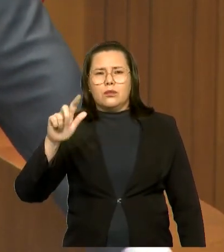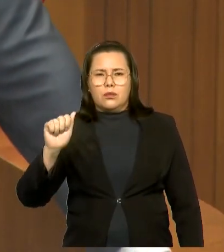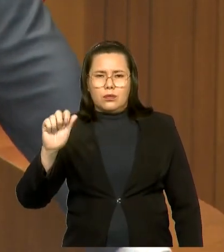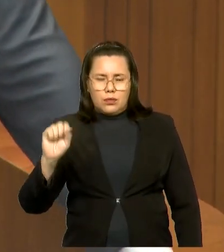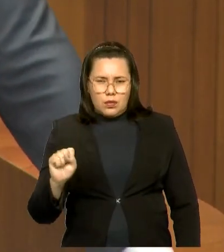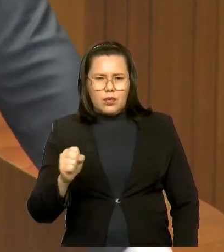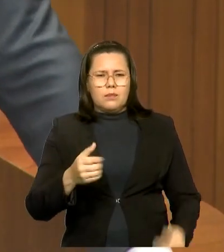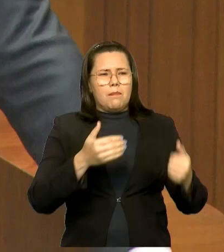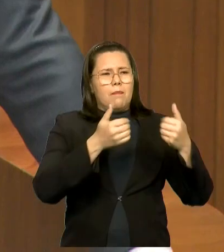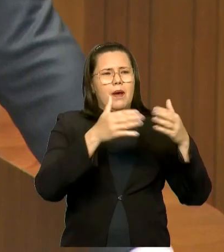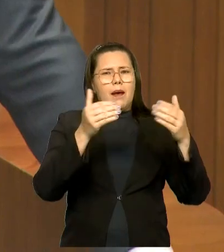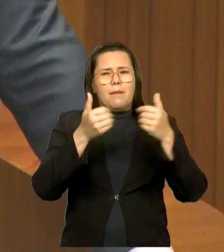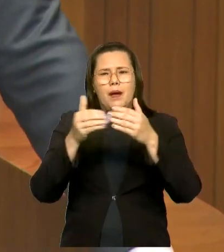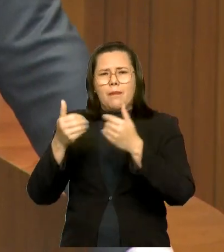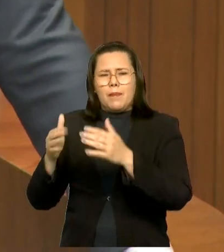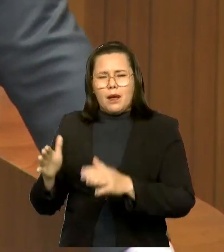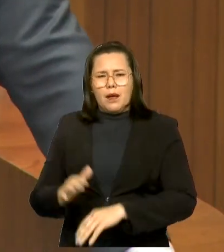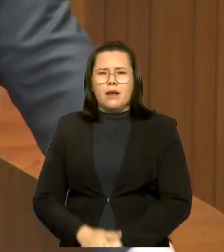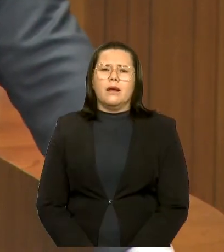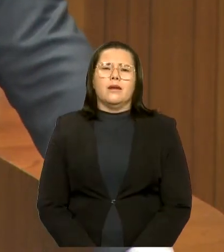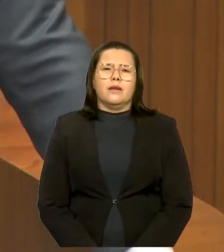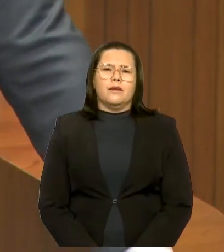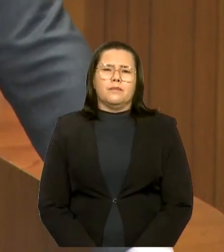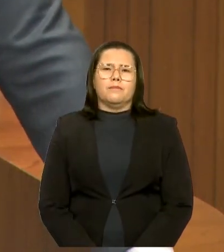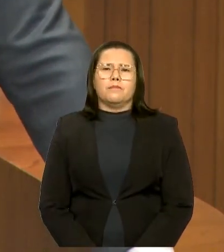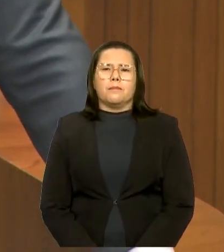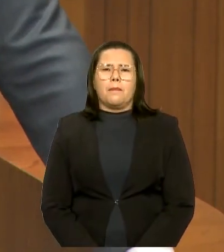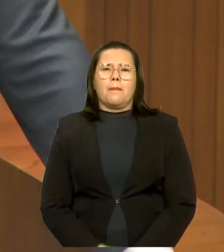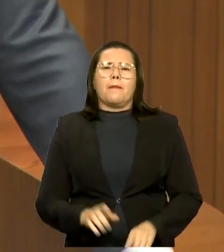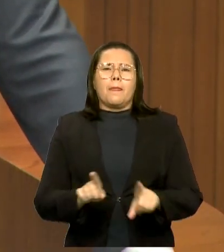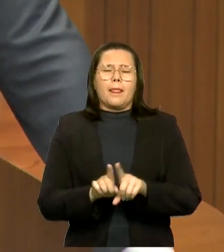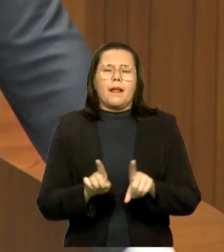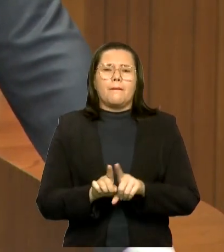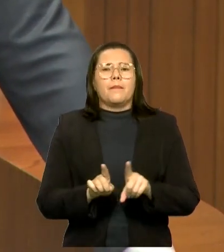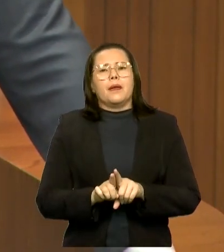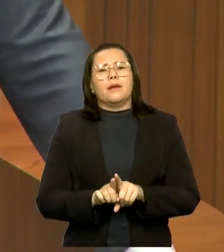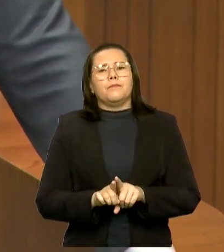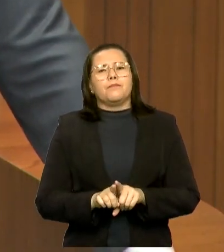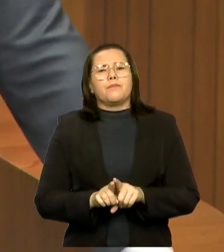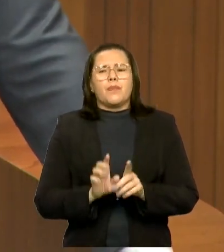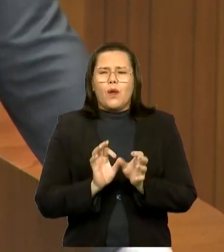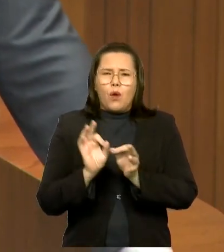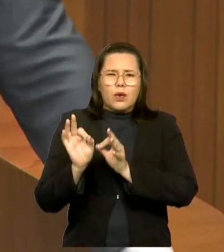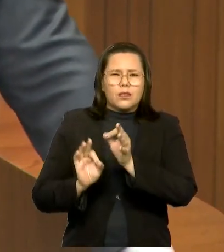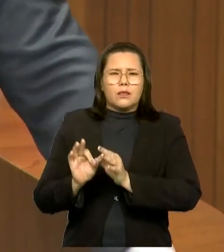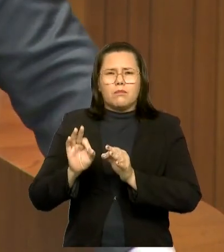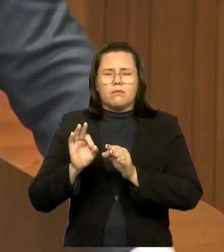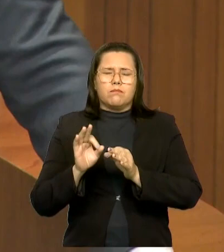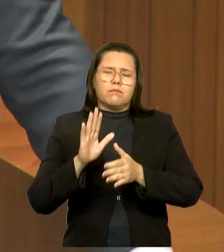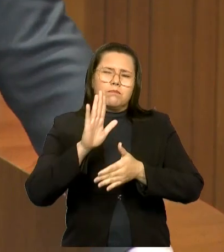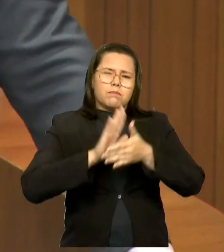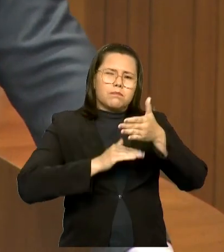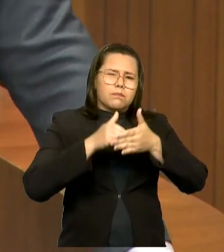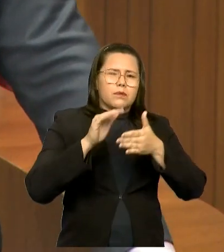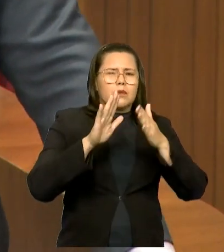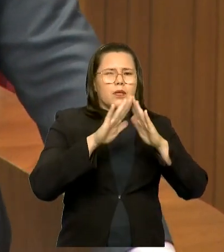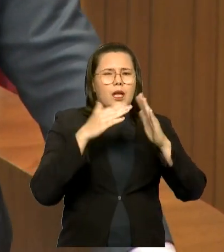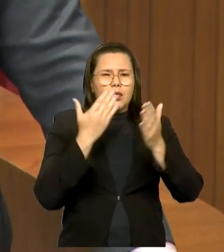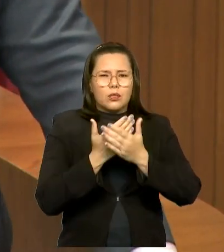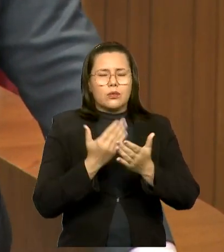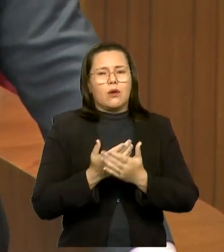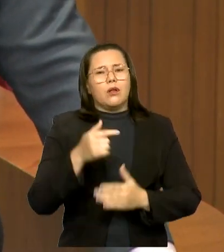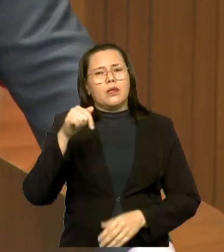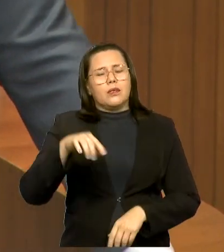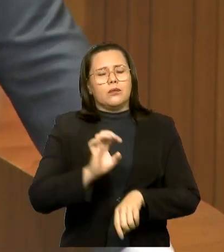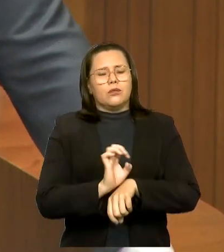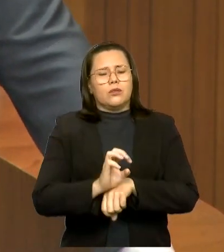municipal, seja também na rede estadual, com as reformas da nossa rede pública estadual, com praticamente todas as escolas do Maranhão